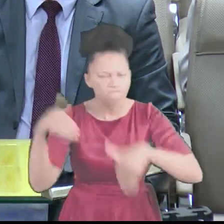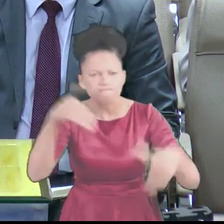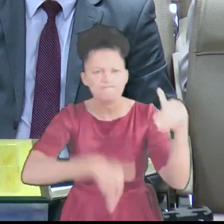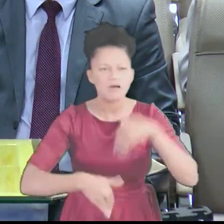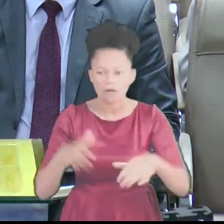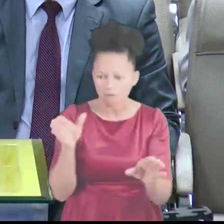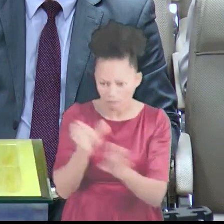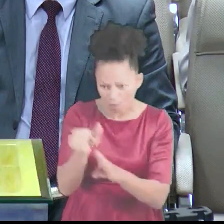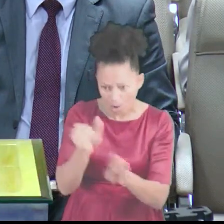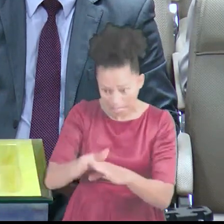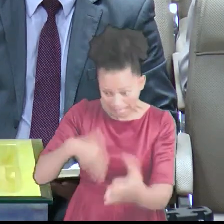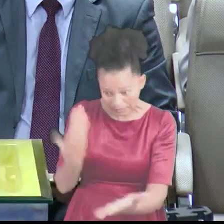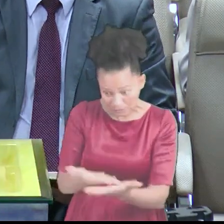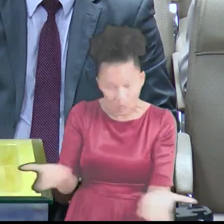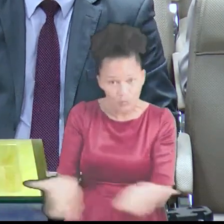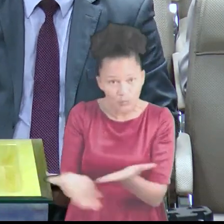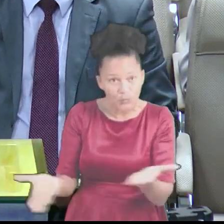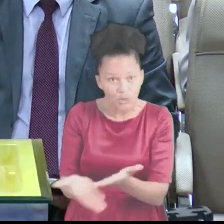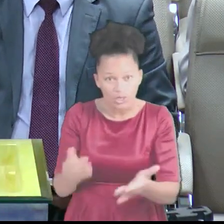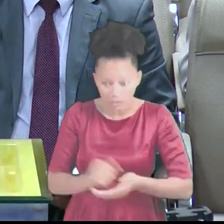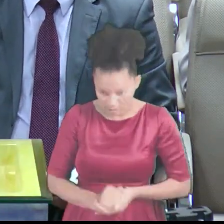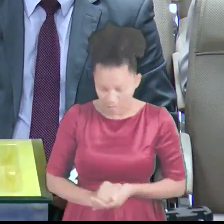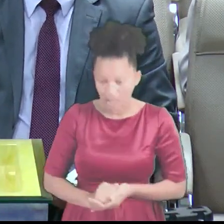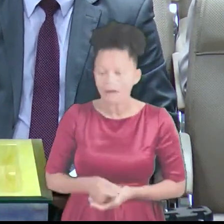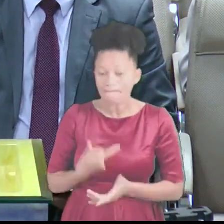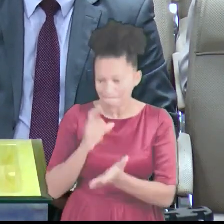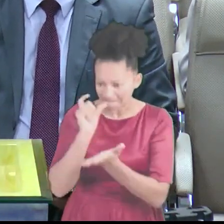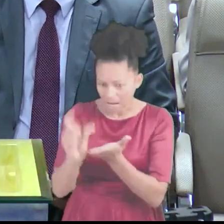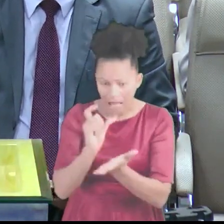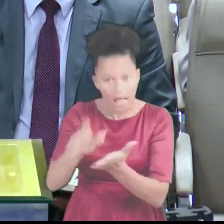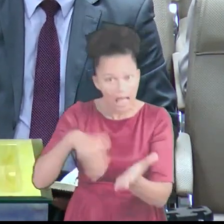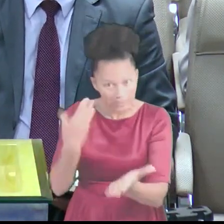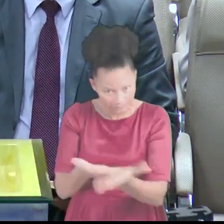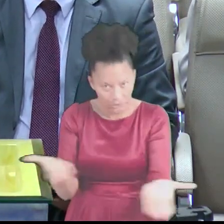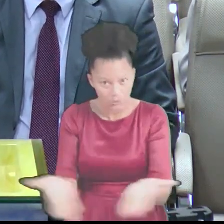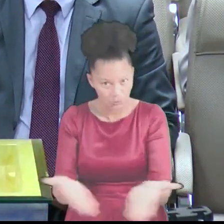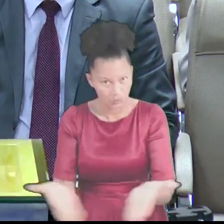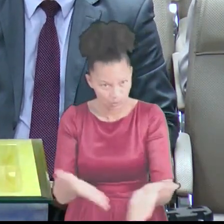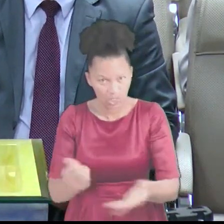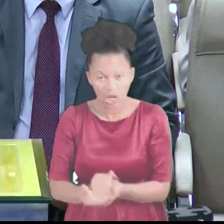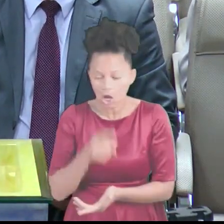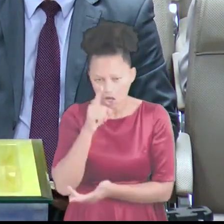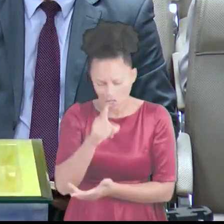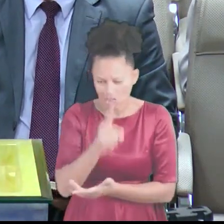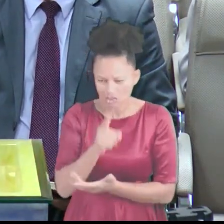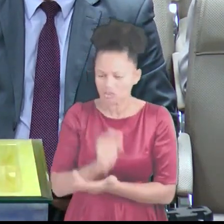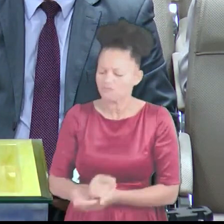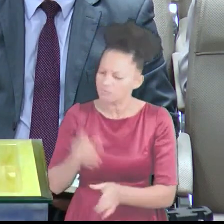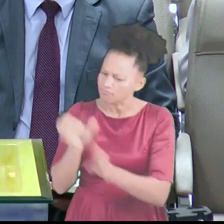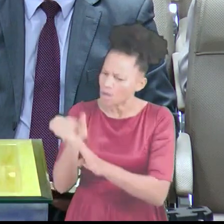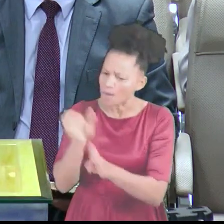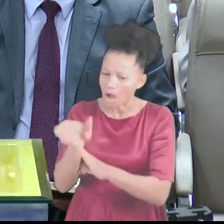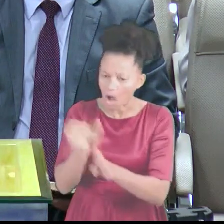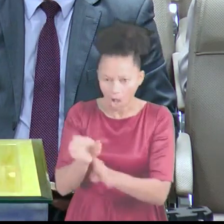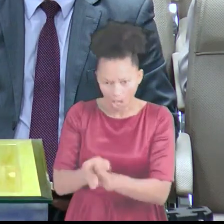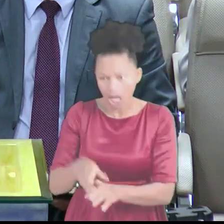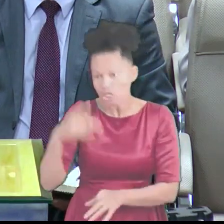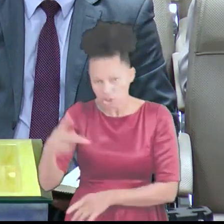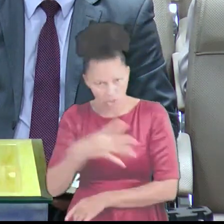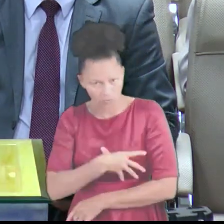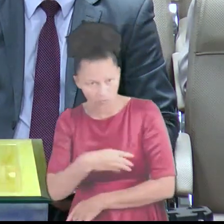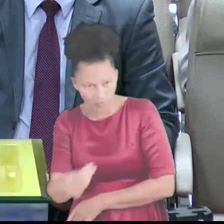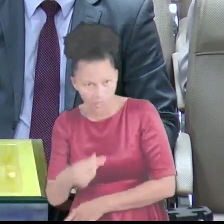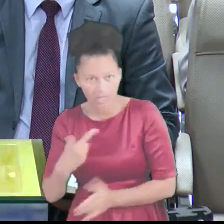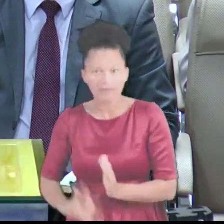deu conselho até hoje, não foi? Você deu palavras até hoje, não foi? Você deu recomendações a este teu filho